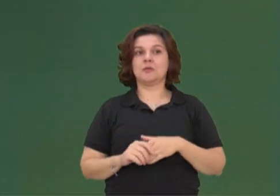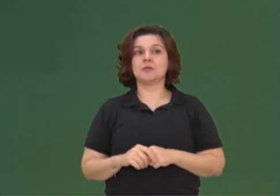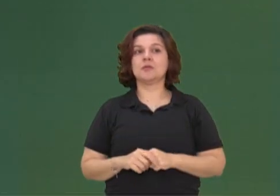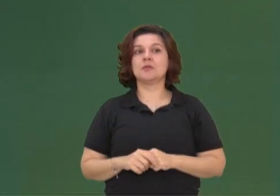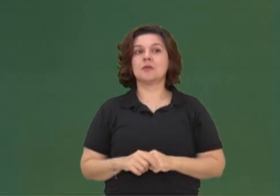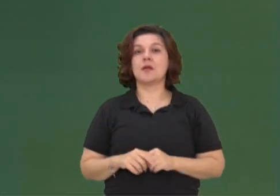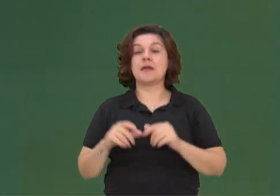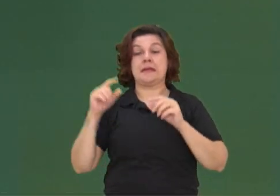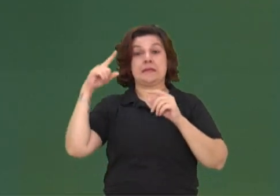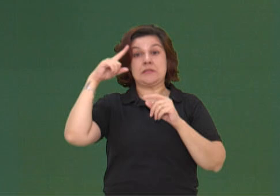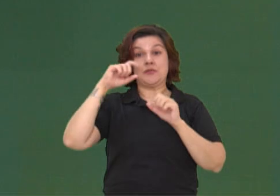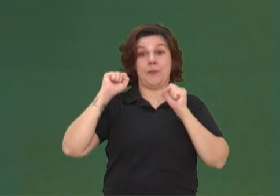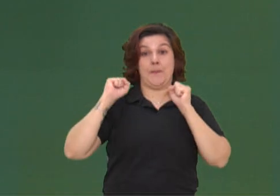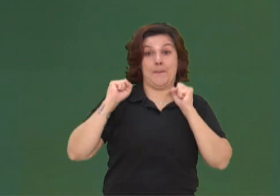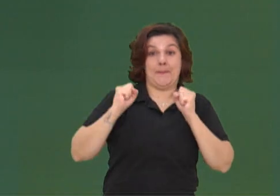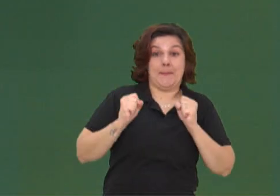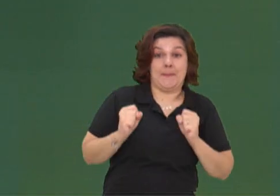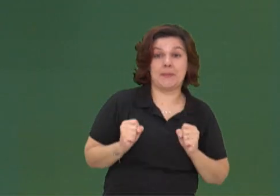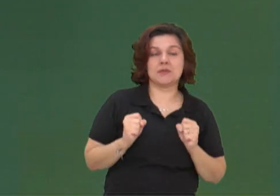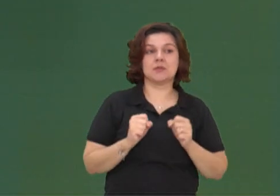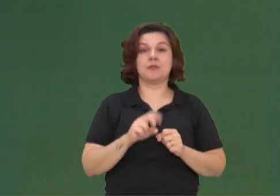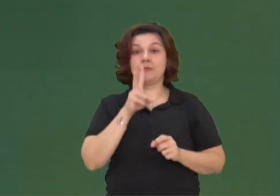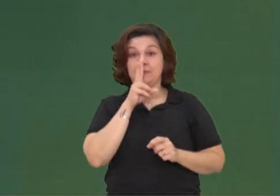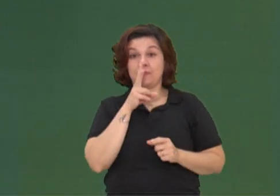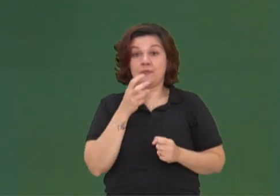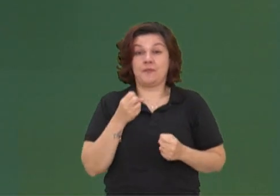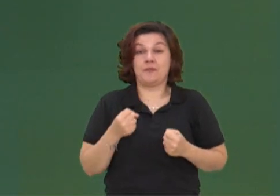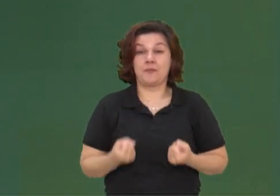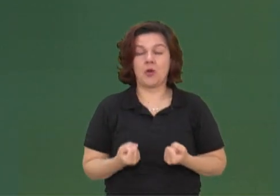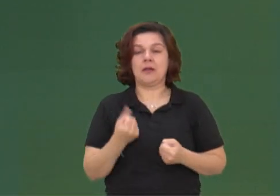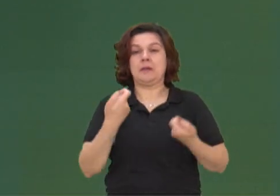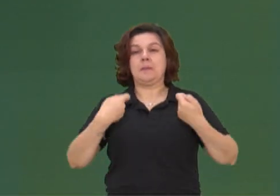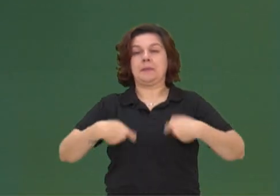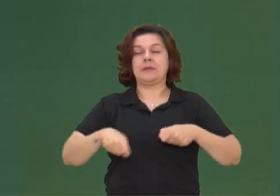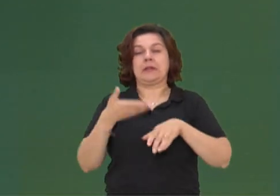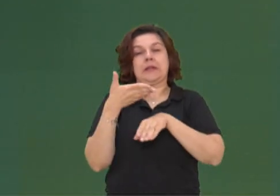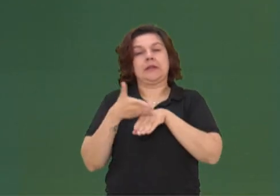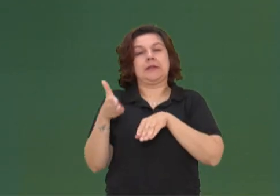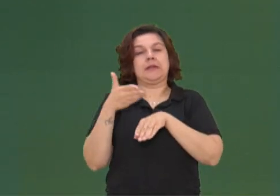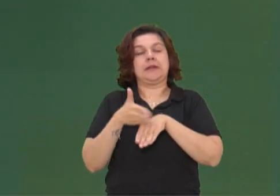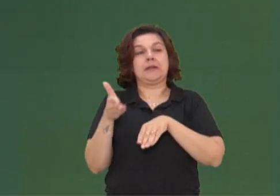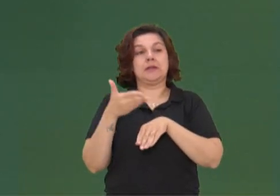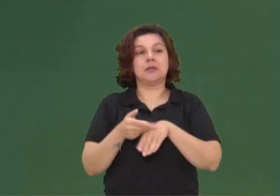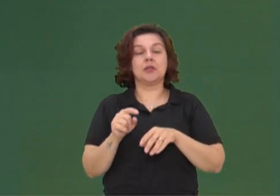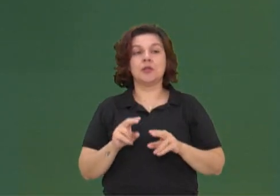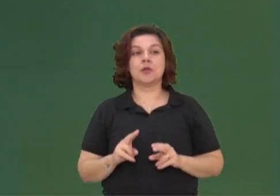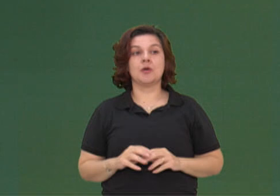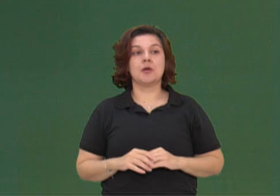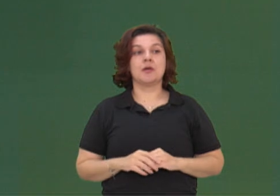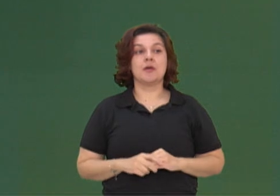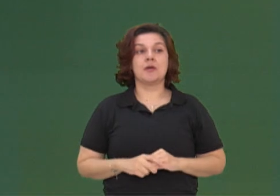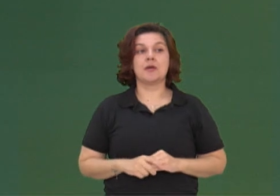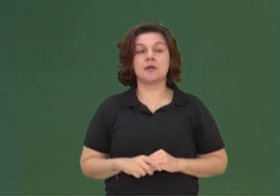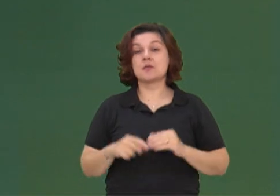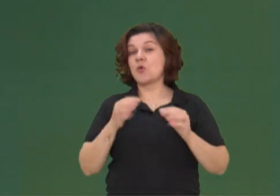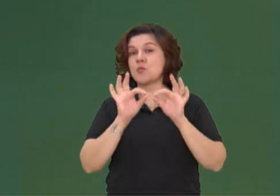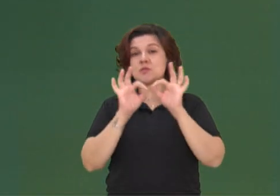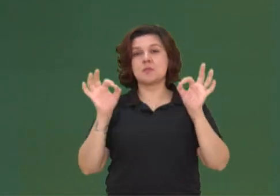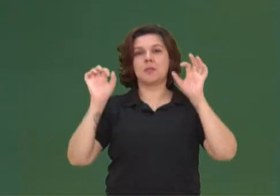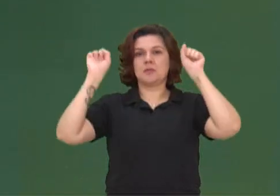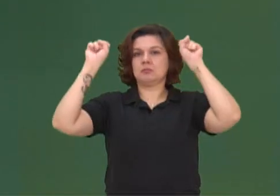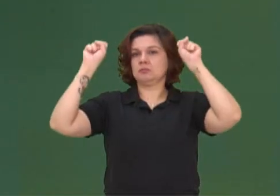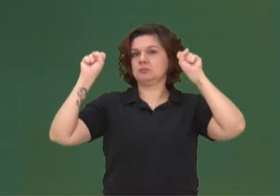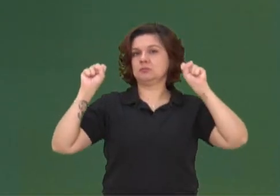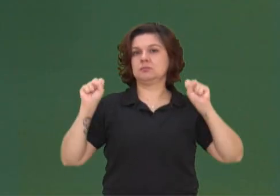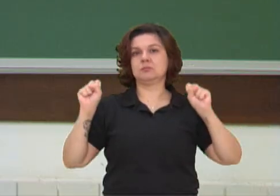exercício bastante complexo, que exige ali bastante treinamento, e também tem alguns exercícios ali onde você pode simplesmente